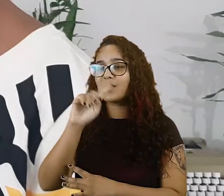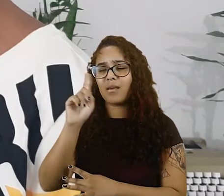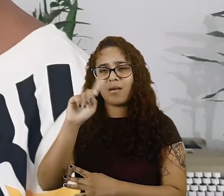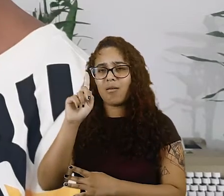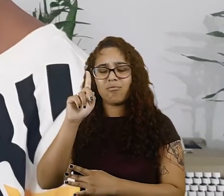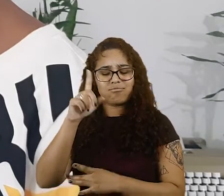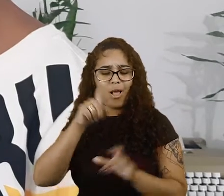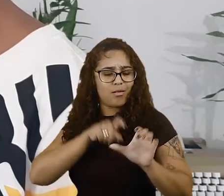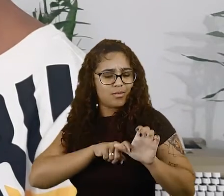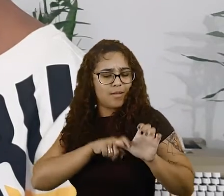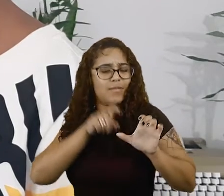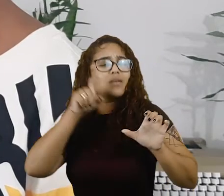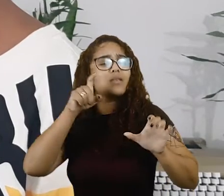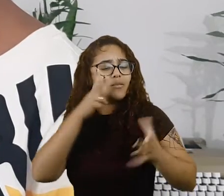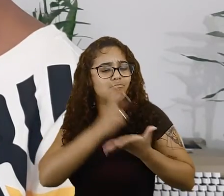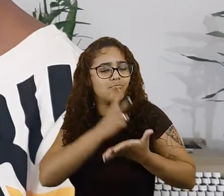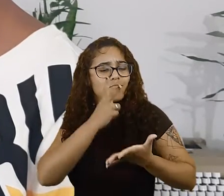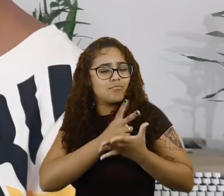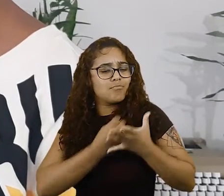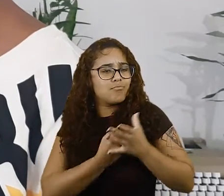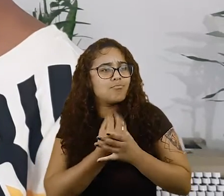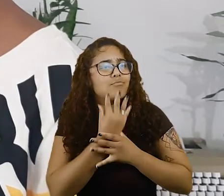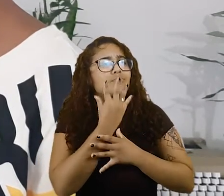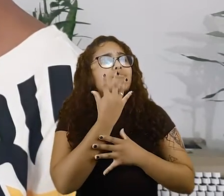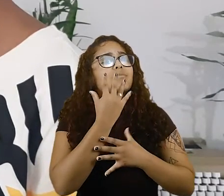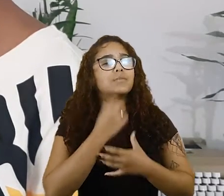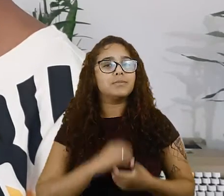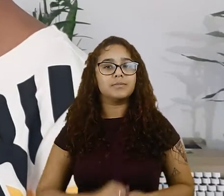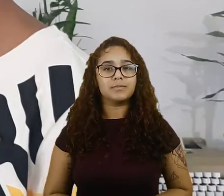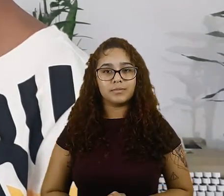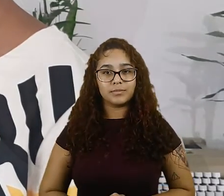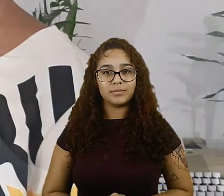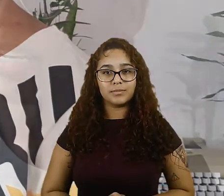florir, ela é do tipo que vive renascendo.